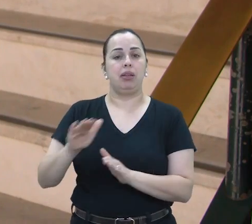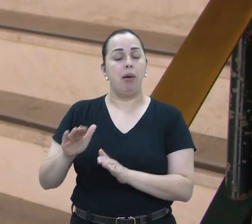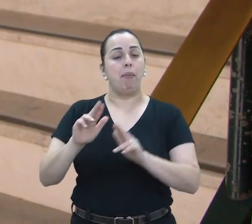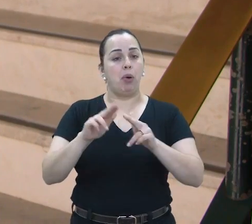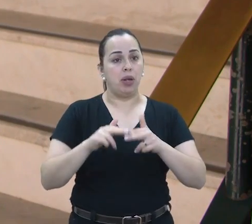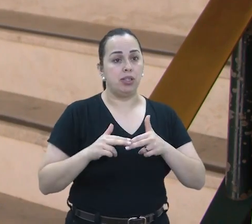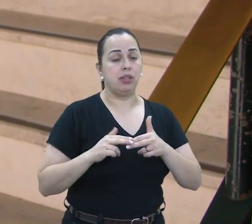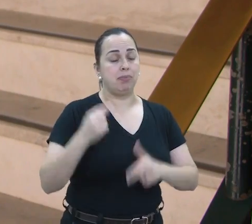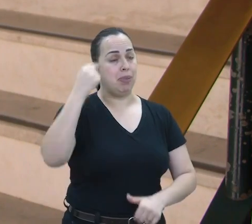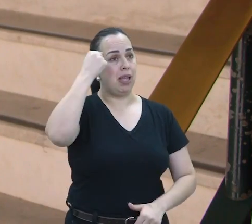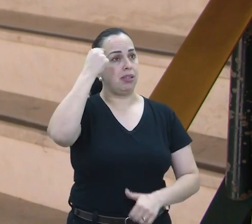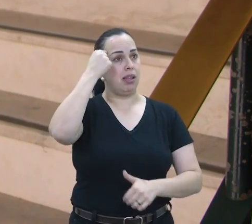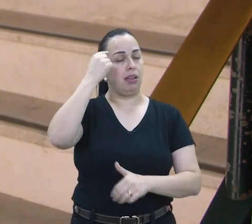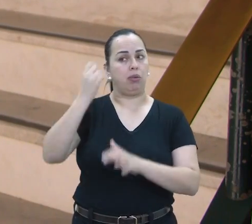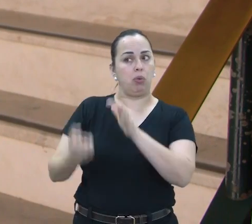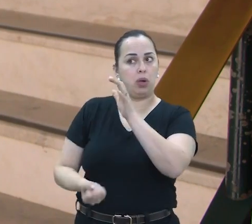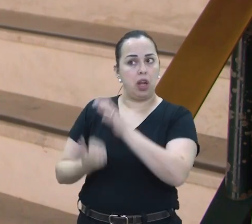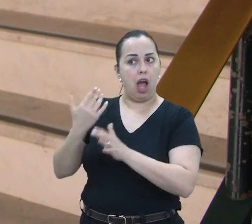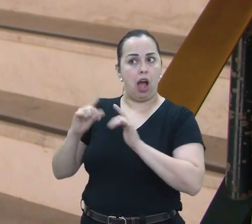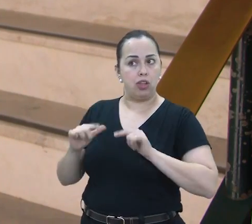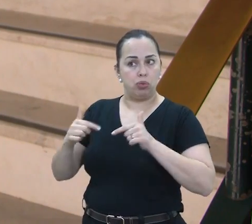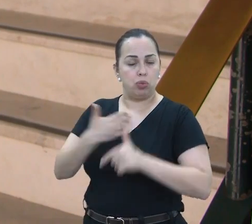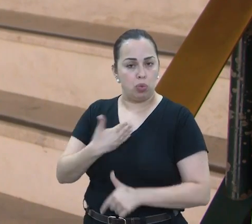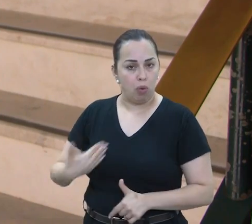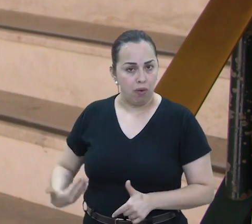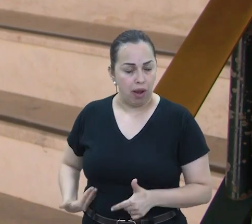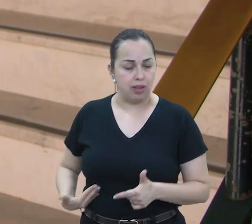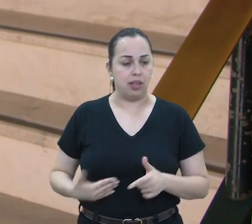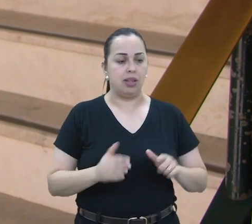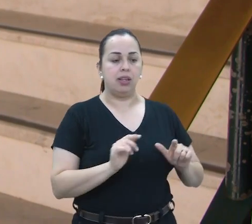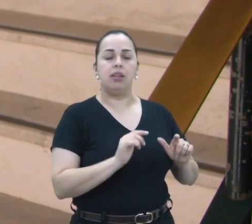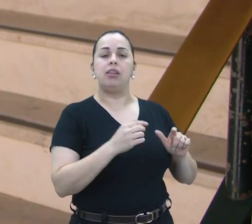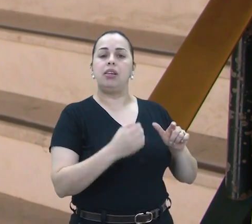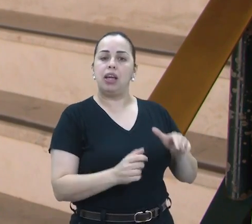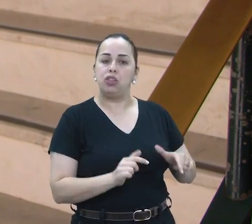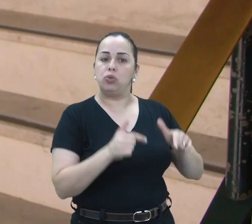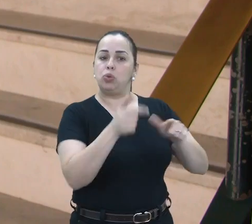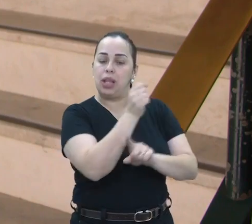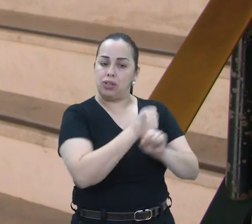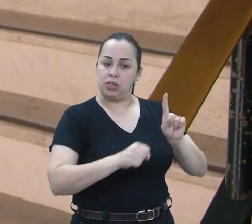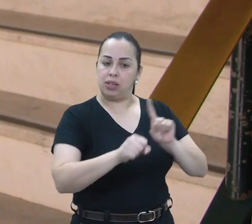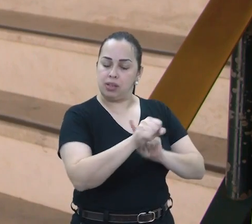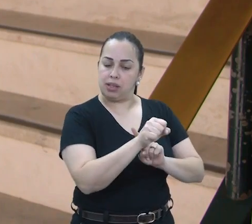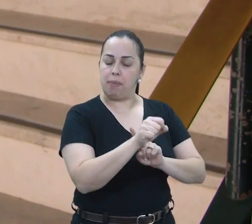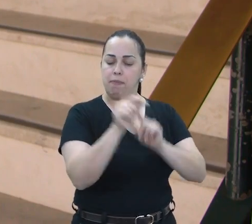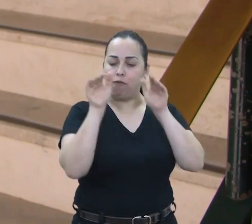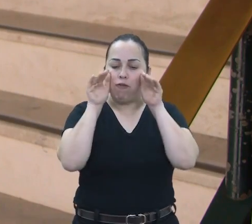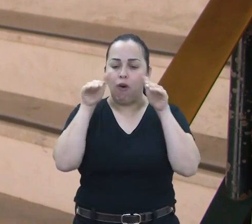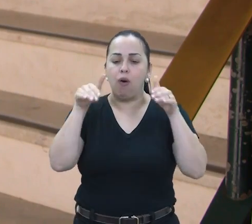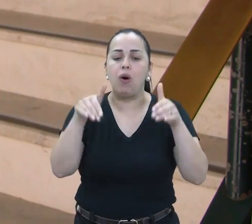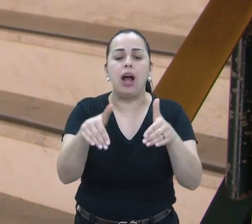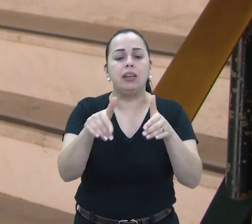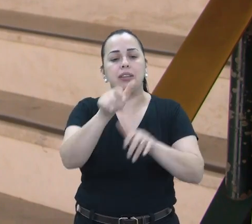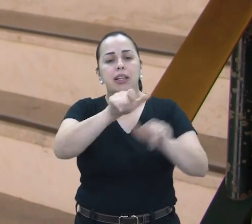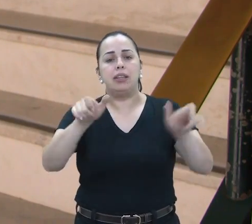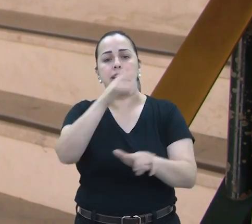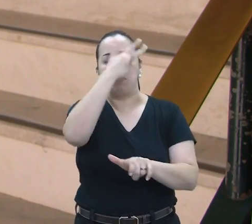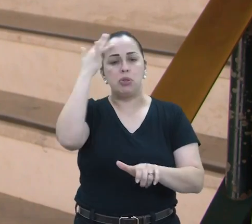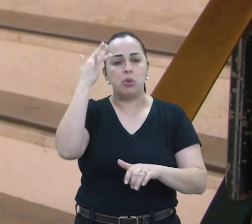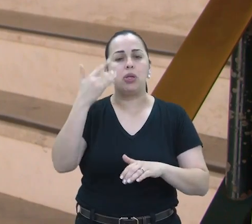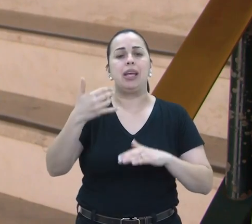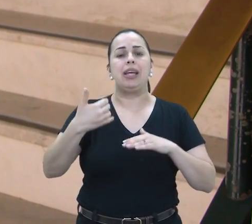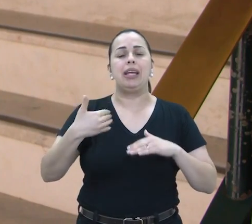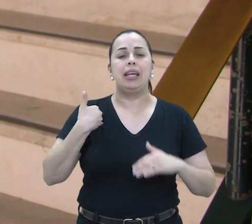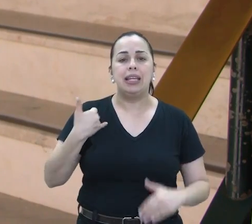construção de políticas públicas e a efetivação de políticas sociais em uma cidade, pensando o envelhecimento,